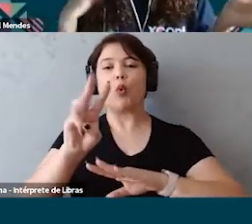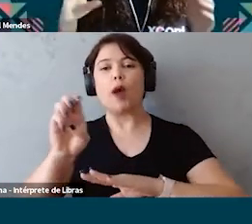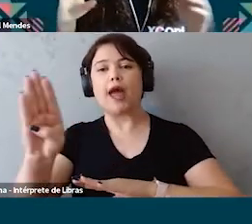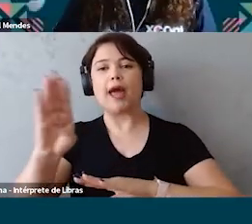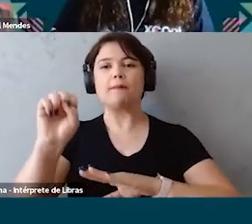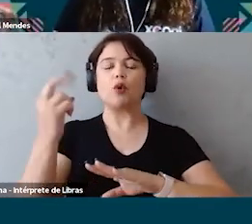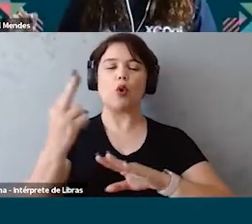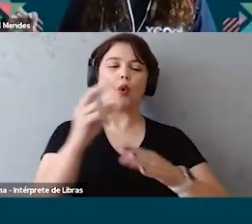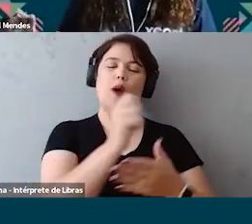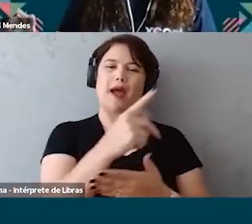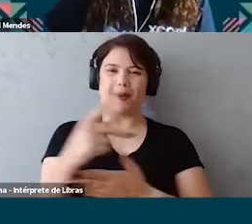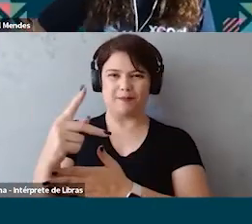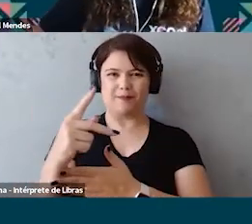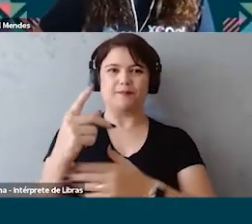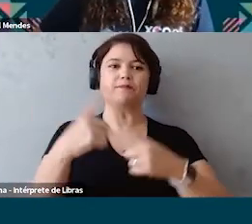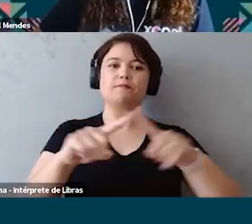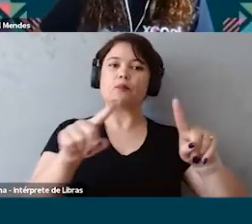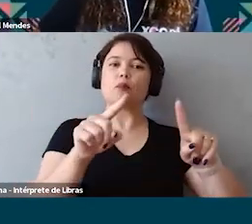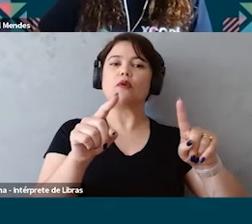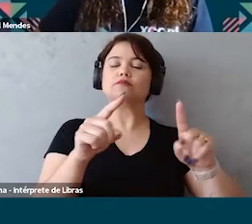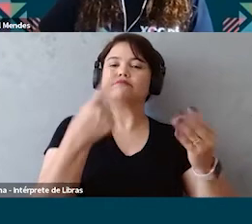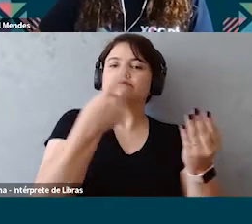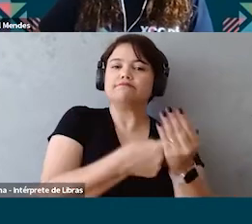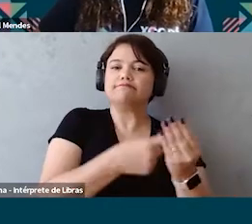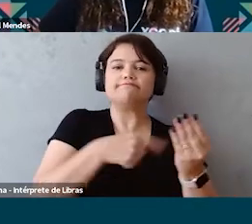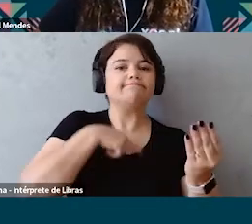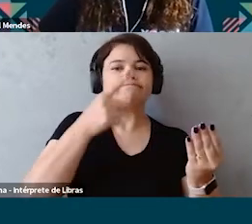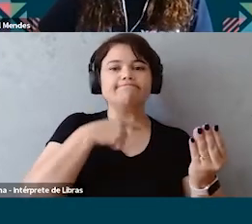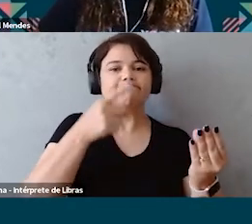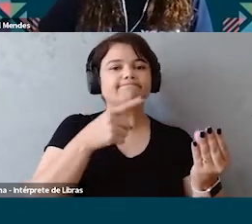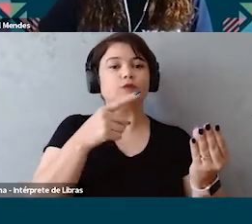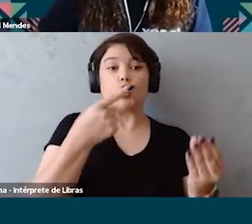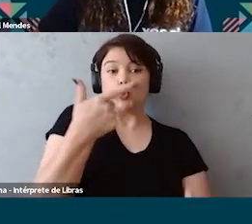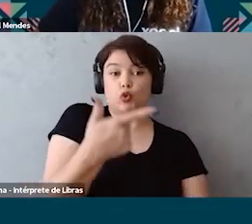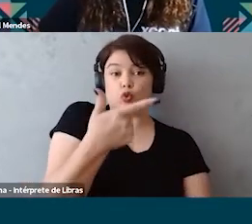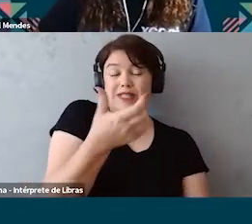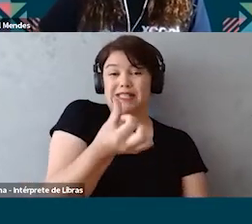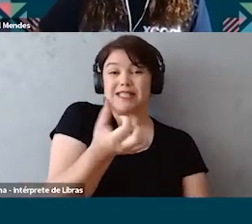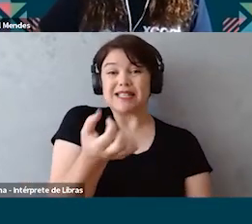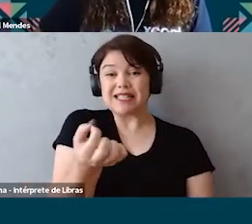tanto no web quanto no aplicativo. Então, o Sanduba está deixando de arrecadar